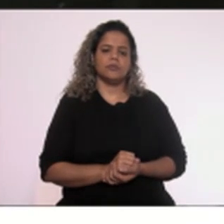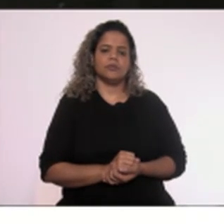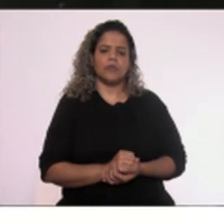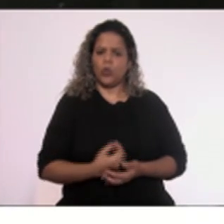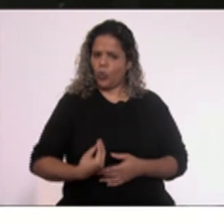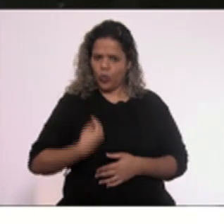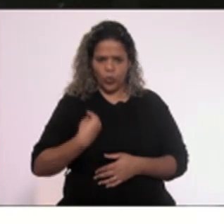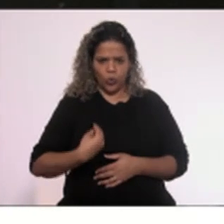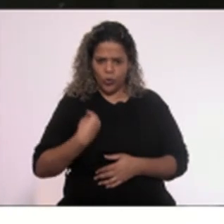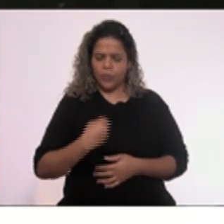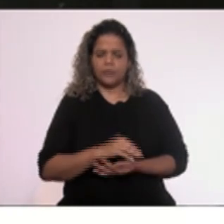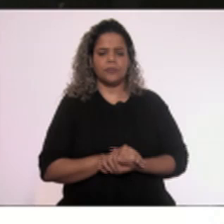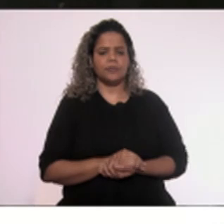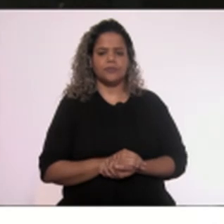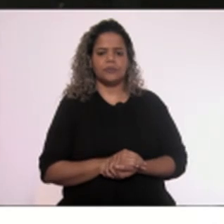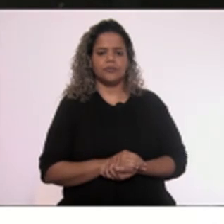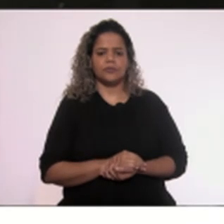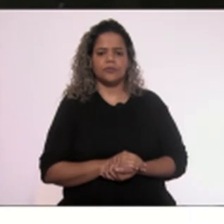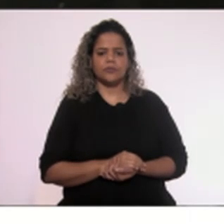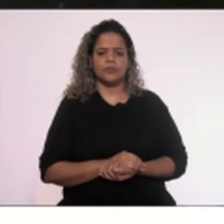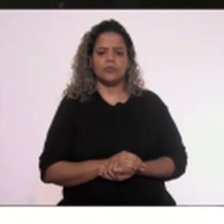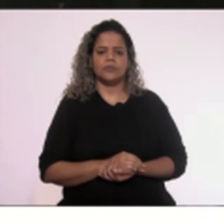não se encontrando presente.